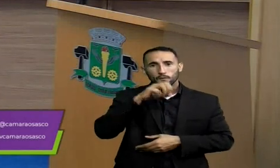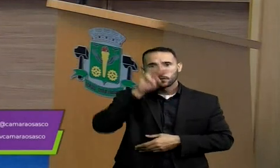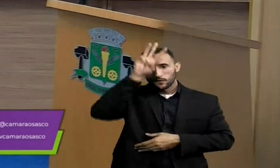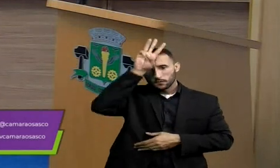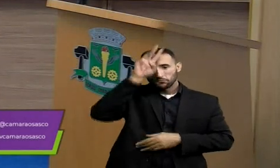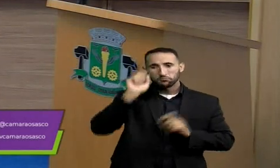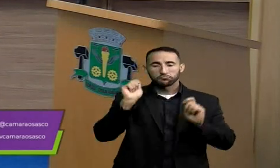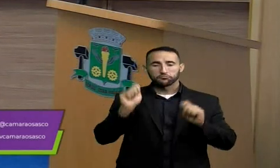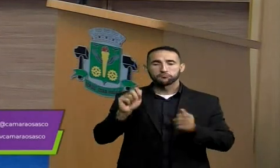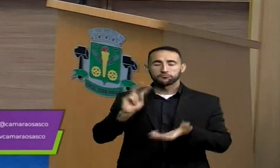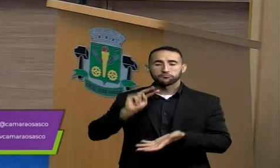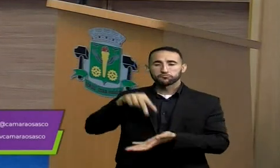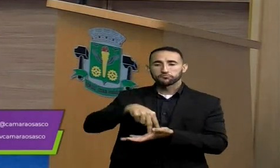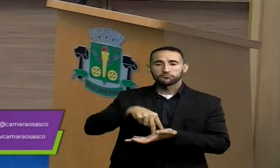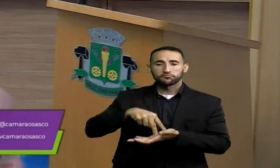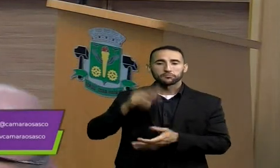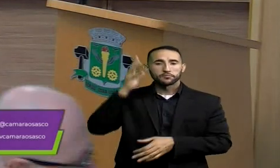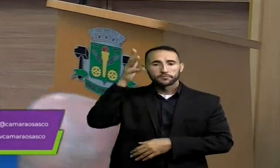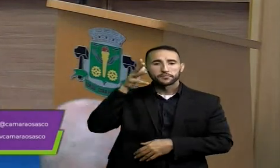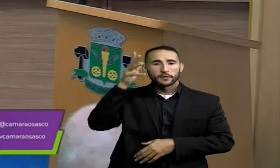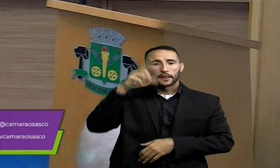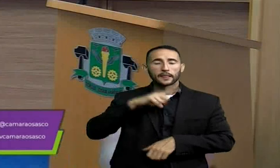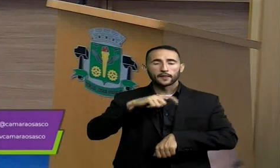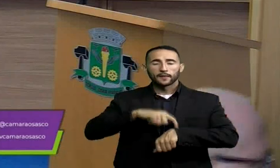vossa excelência dispõe de 5